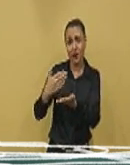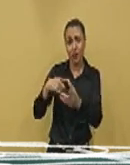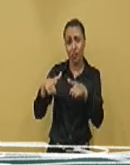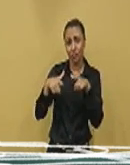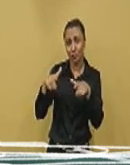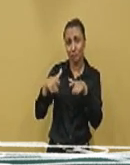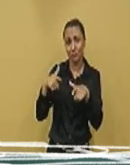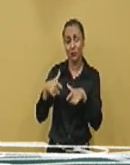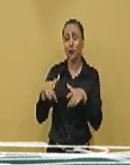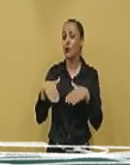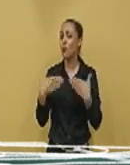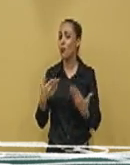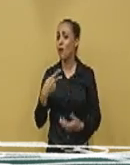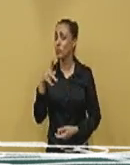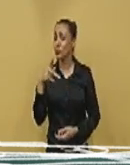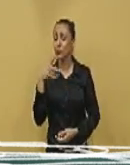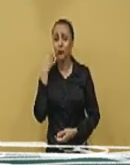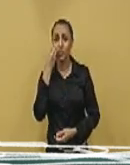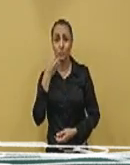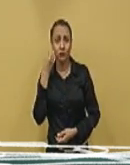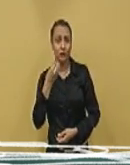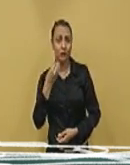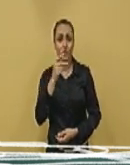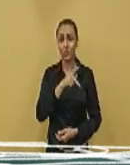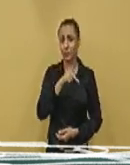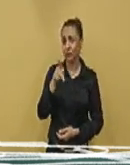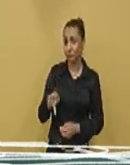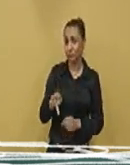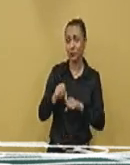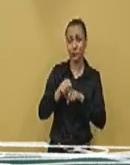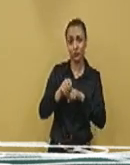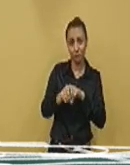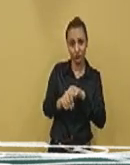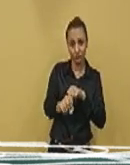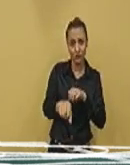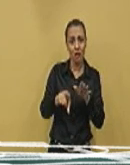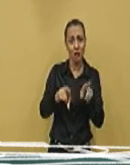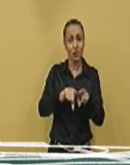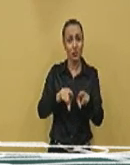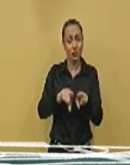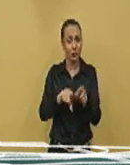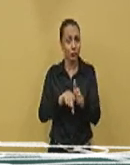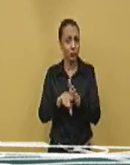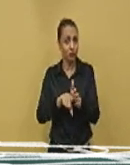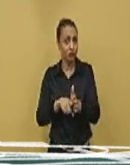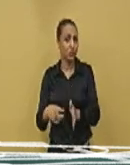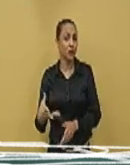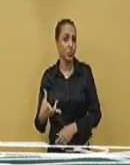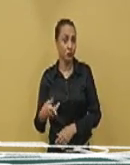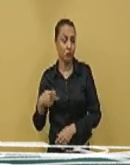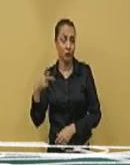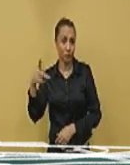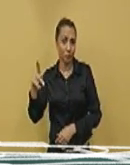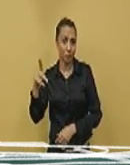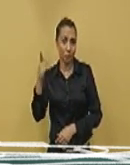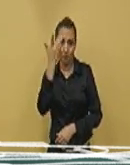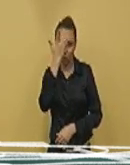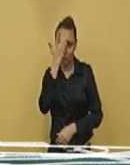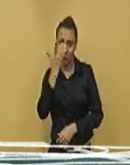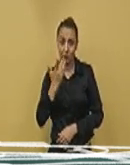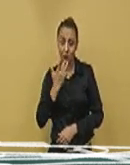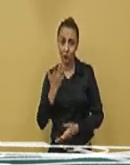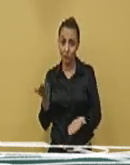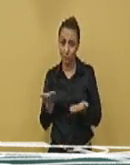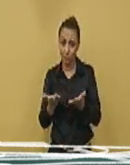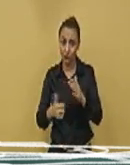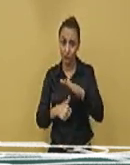Qual a sua experiência na docência, na extensão e na pesquisa que o qualifica para pleitear esse